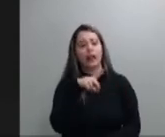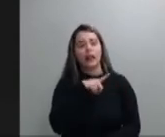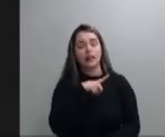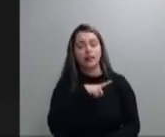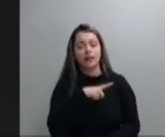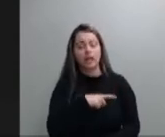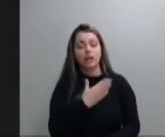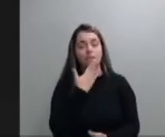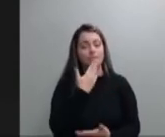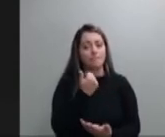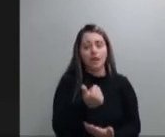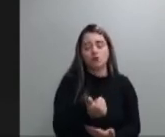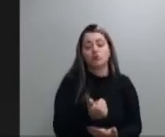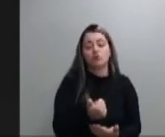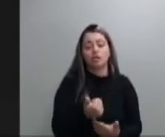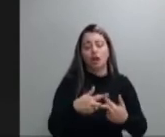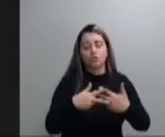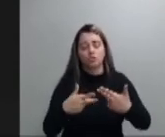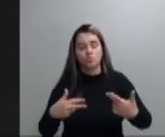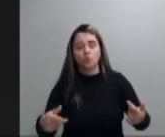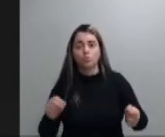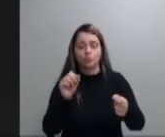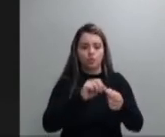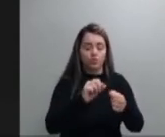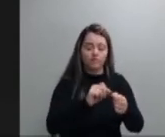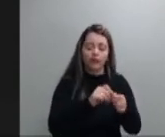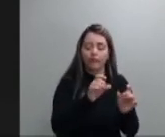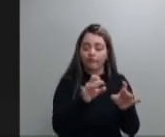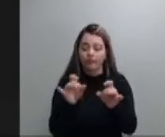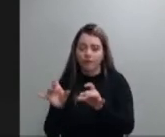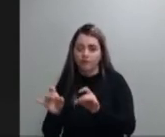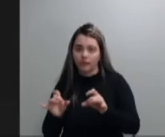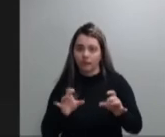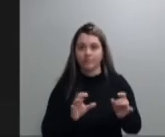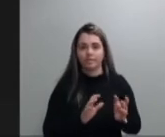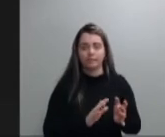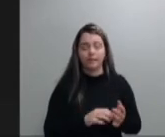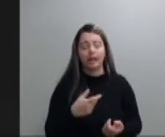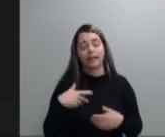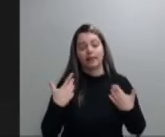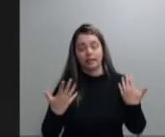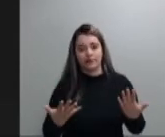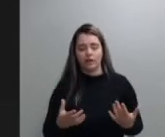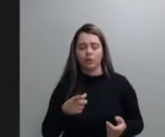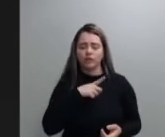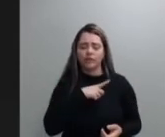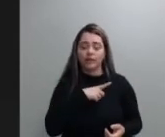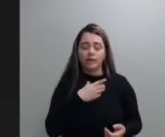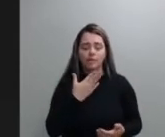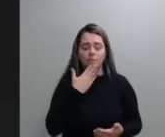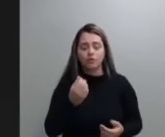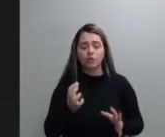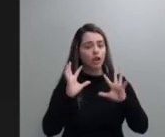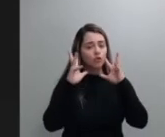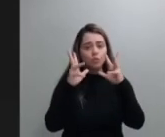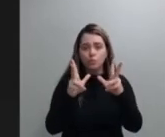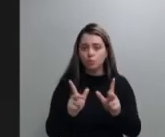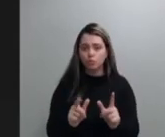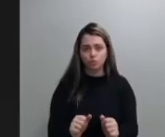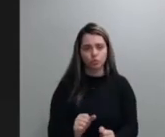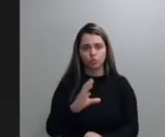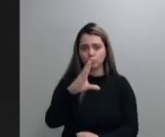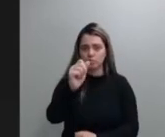objeto do aludido ato de concentração a operação e sua respectiva apresentação ao Cade